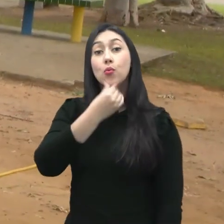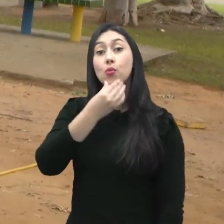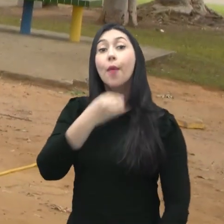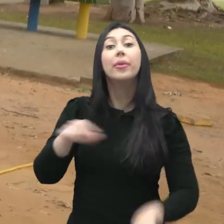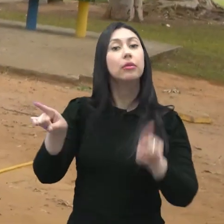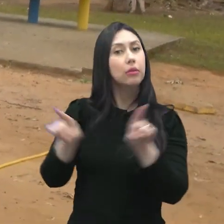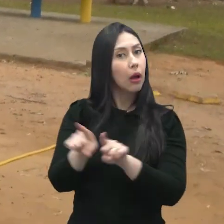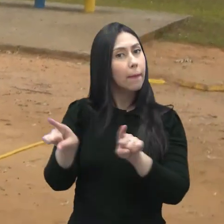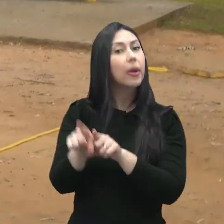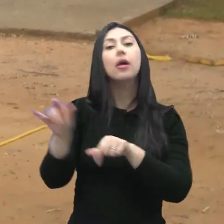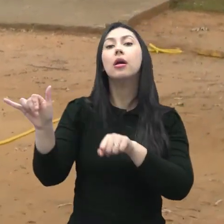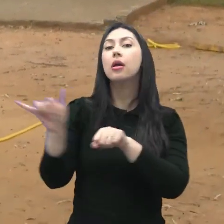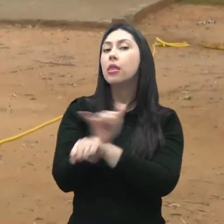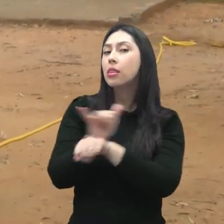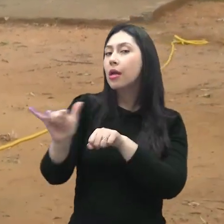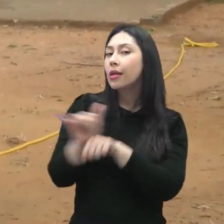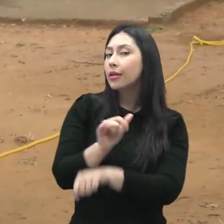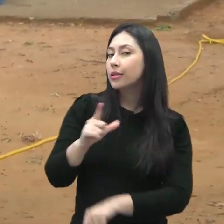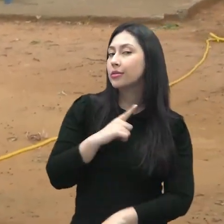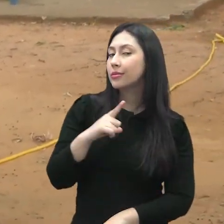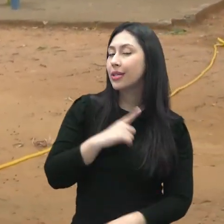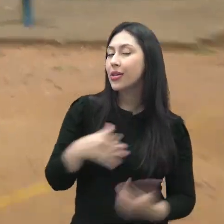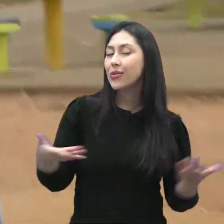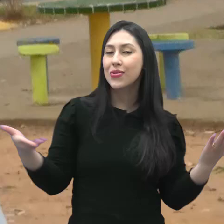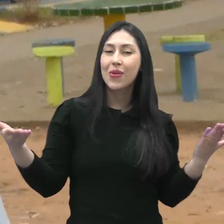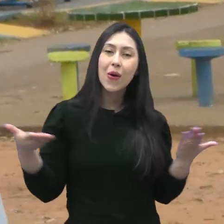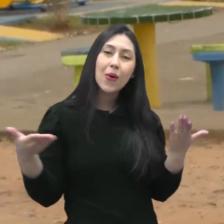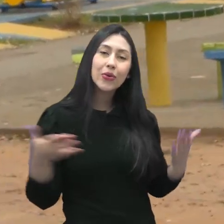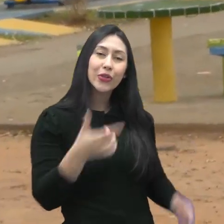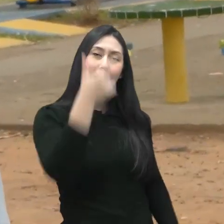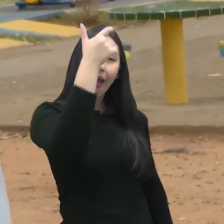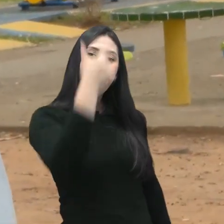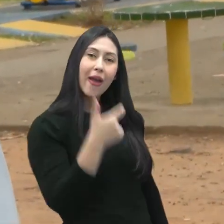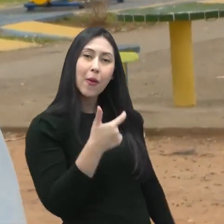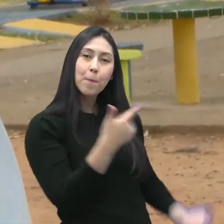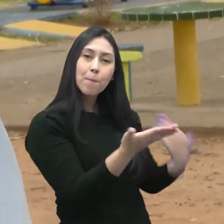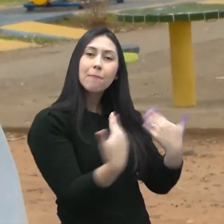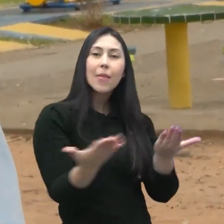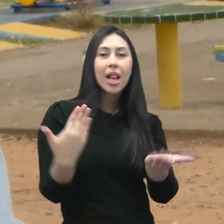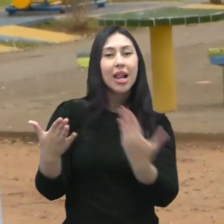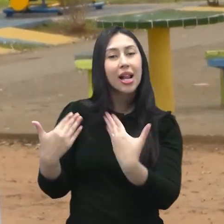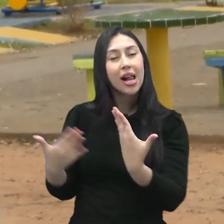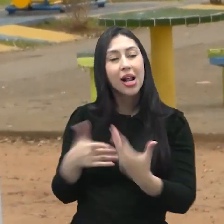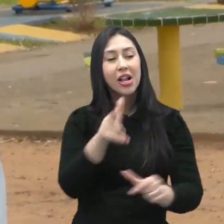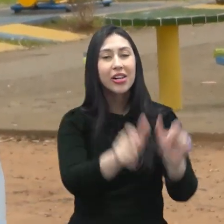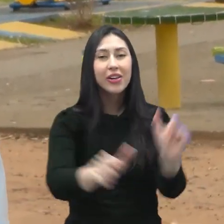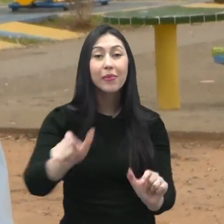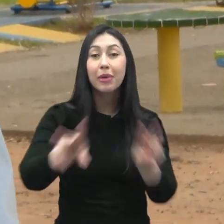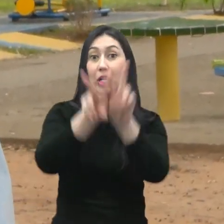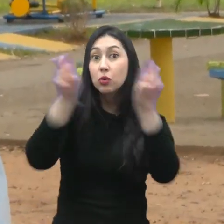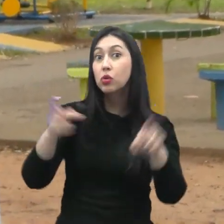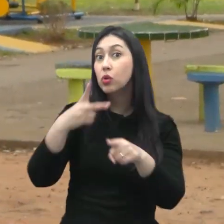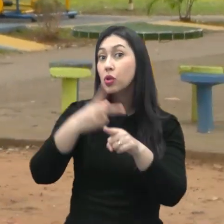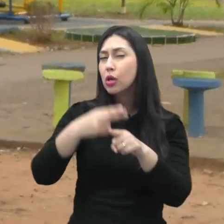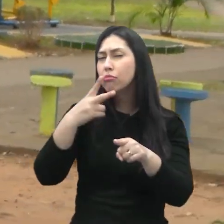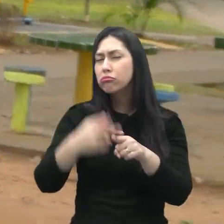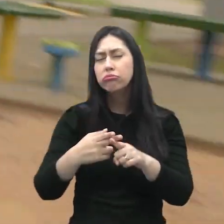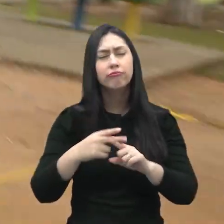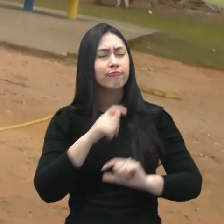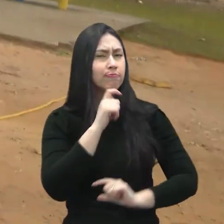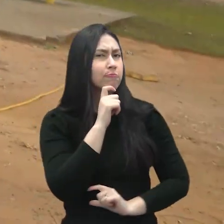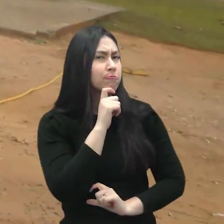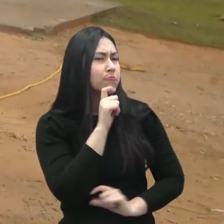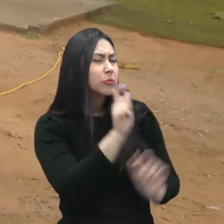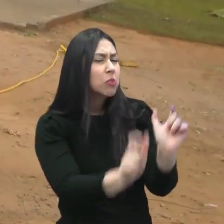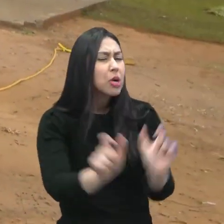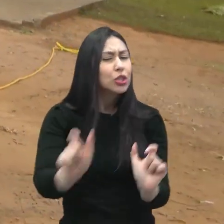também têm buscado as mais variadas soluções. No Tá Na Rua de hoje, eu, Vitor Querigo, vou bater um papo com a galera sobre vasectomia. Será